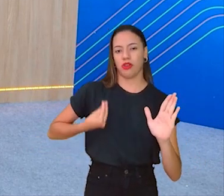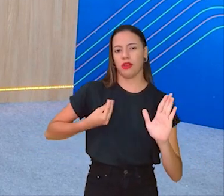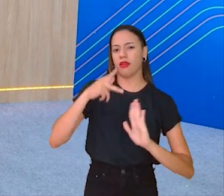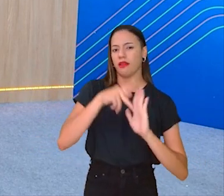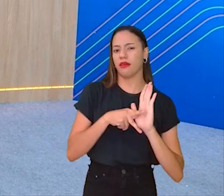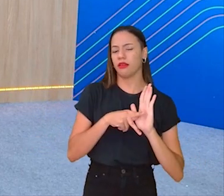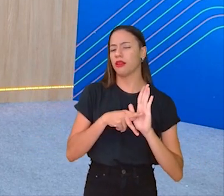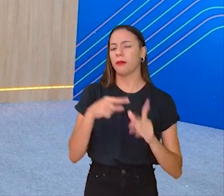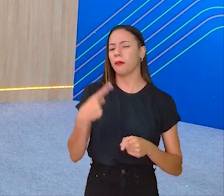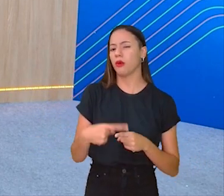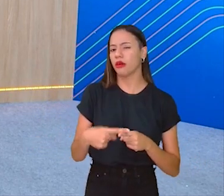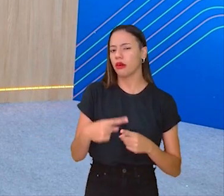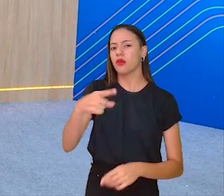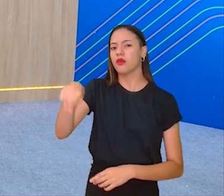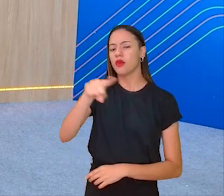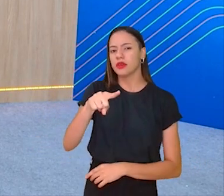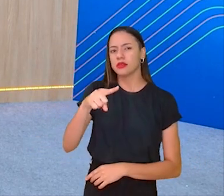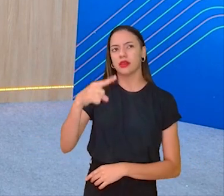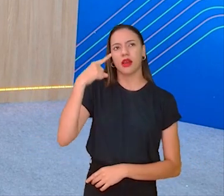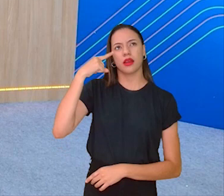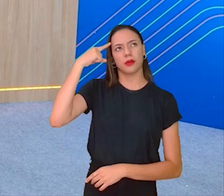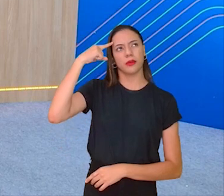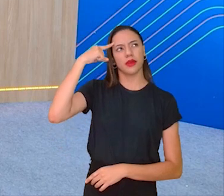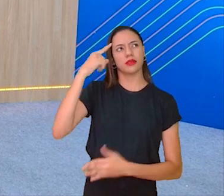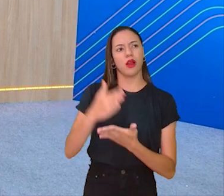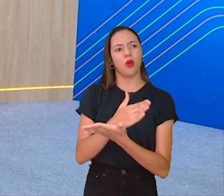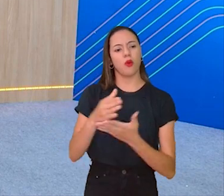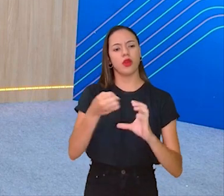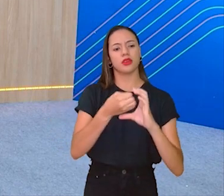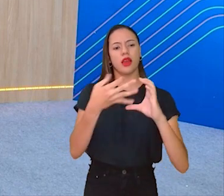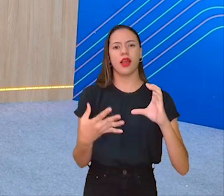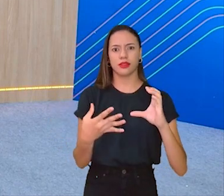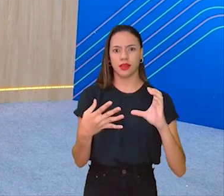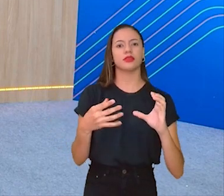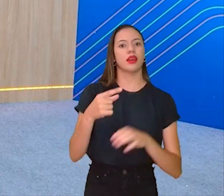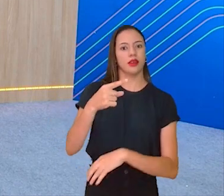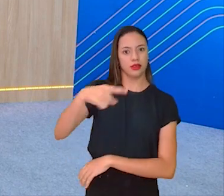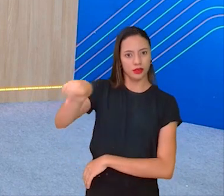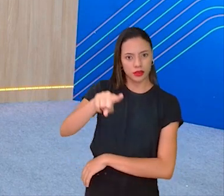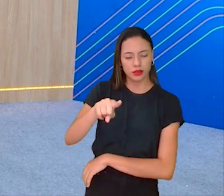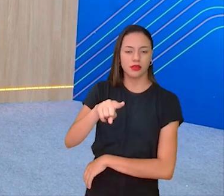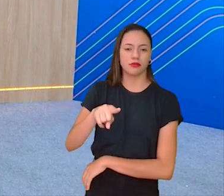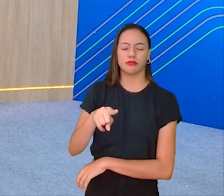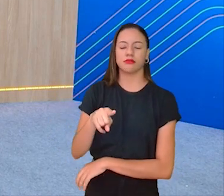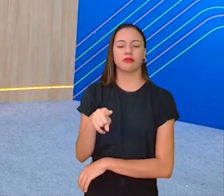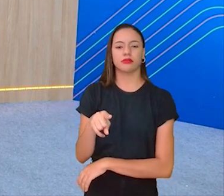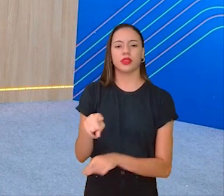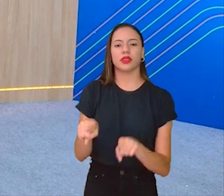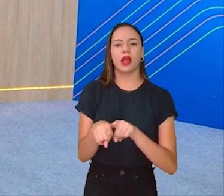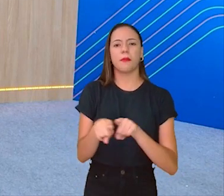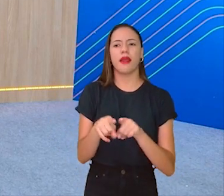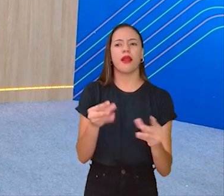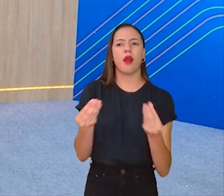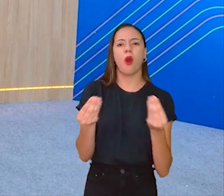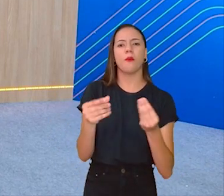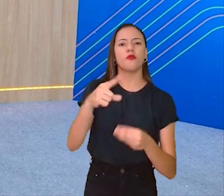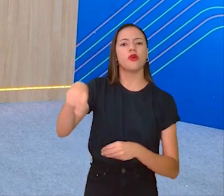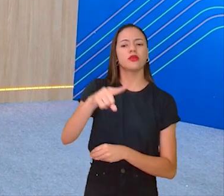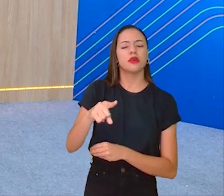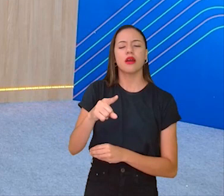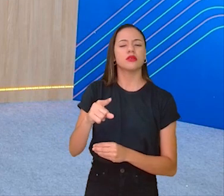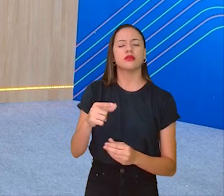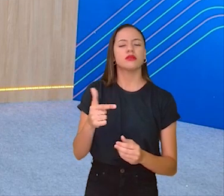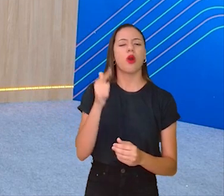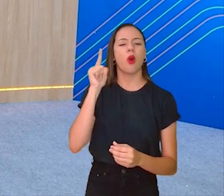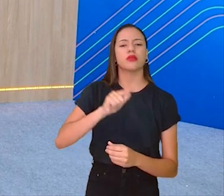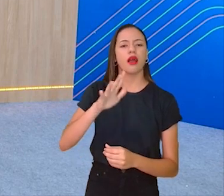vocês começarem a olhar para algumas características de vocês, para a forma como vocês conseguem resolver também questões,